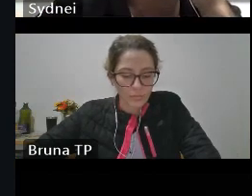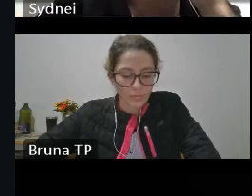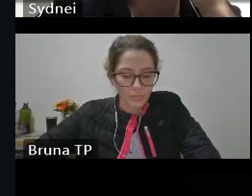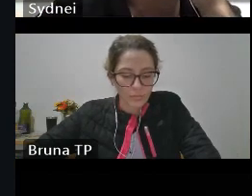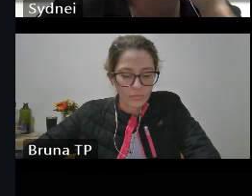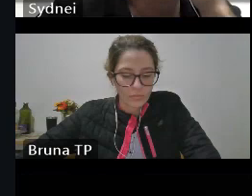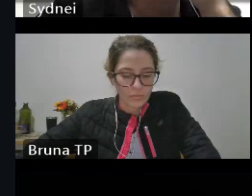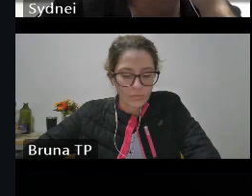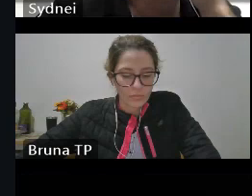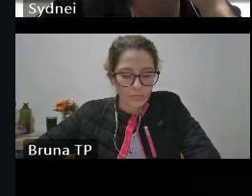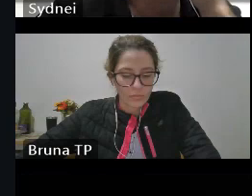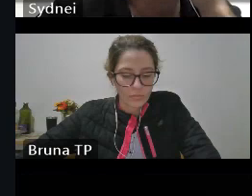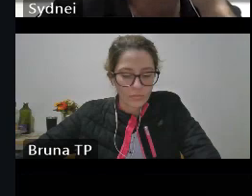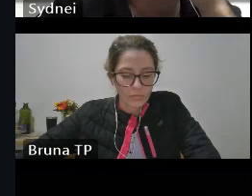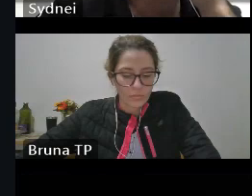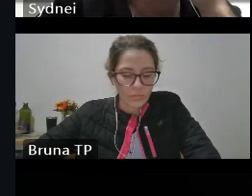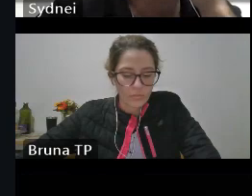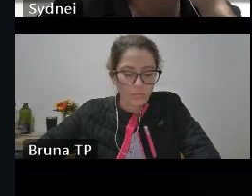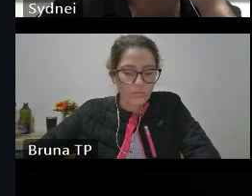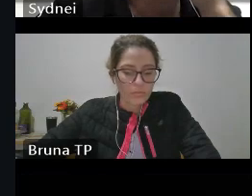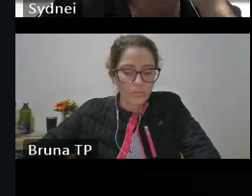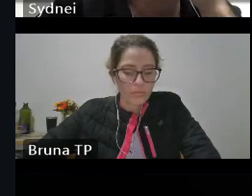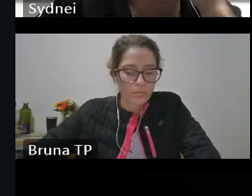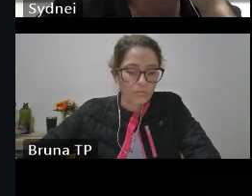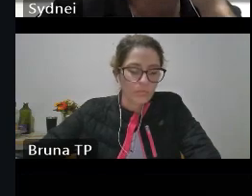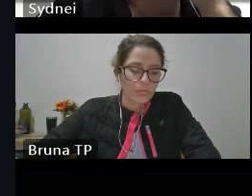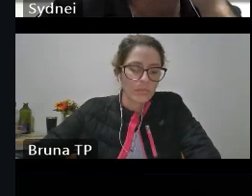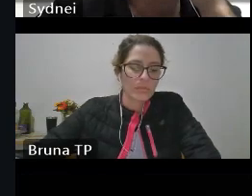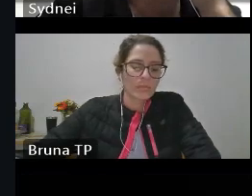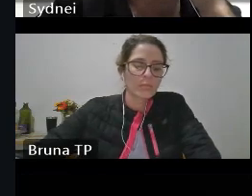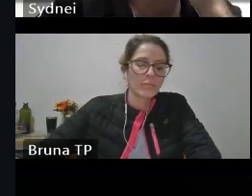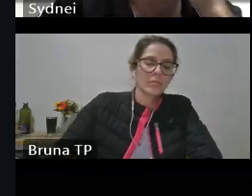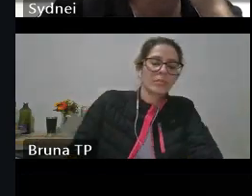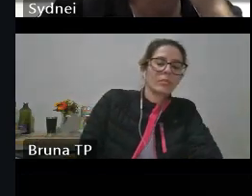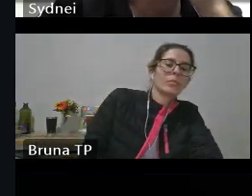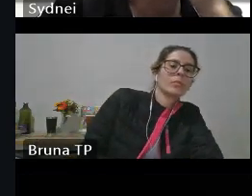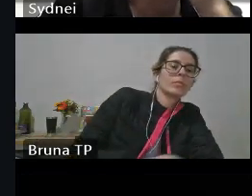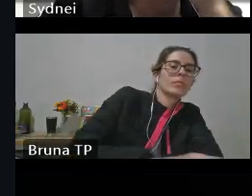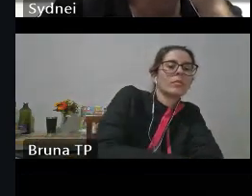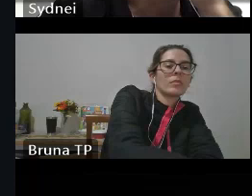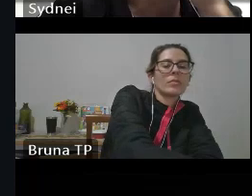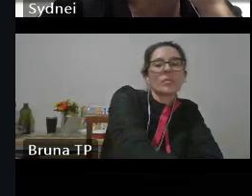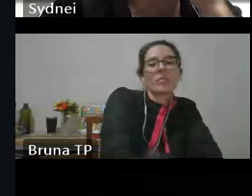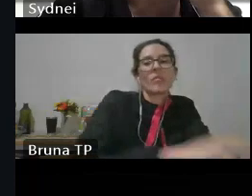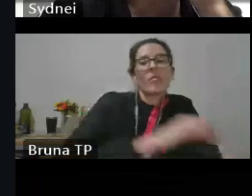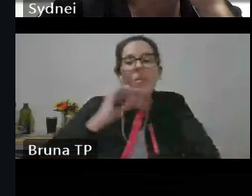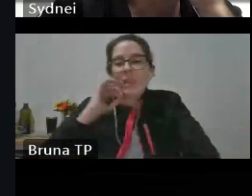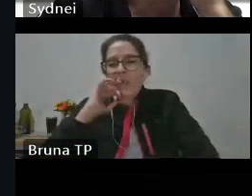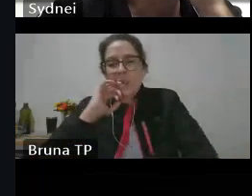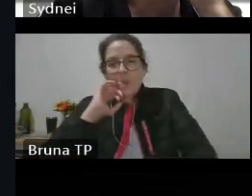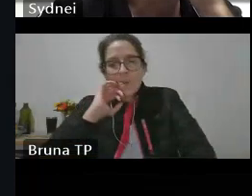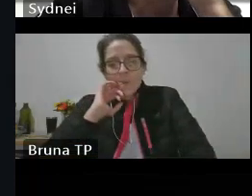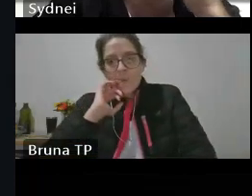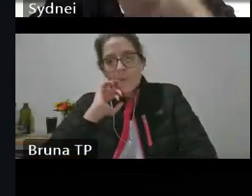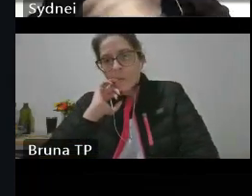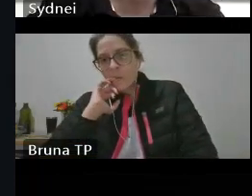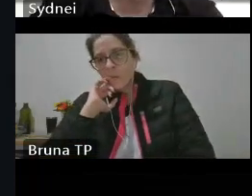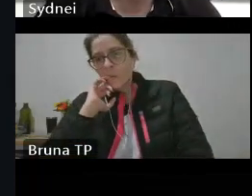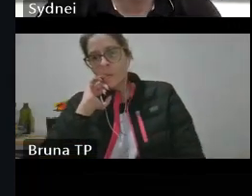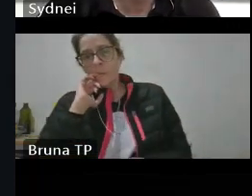construtora contratou um engenheiro ou um arquiteto para fazer uma inspeção predial, para identificar quais eram os